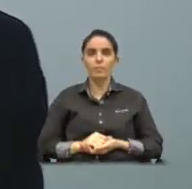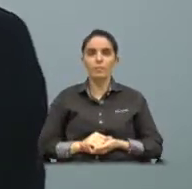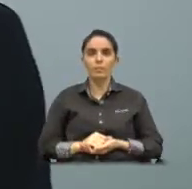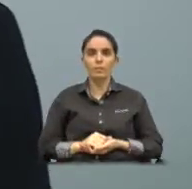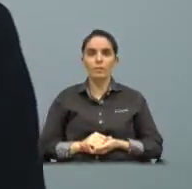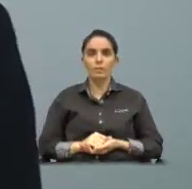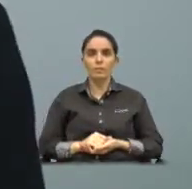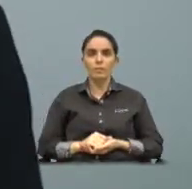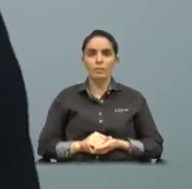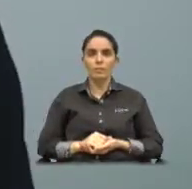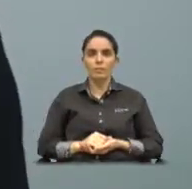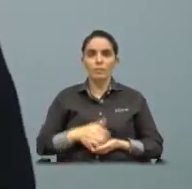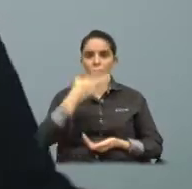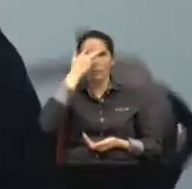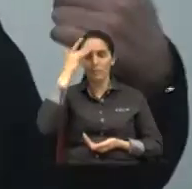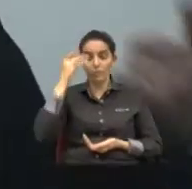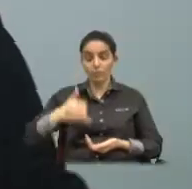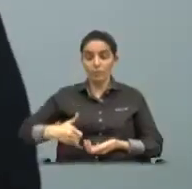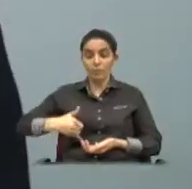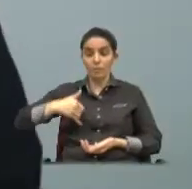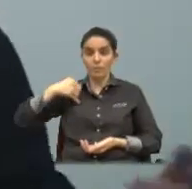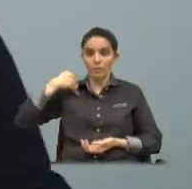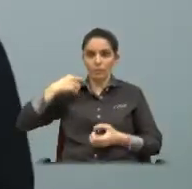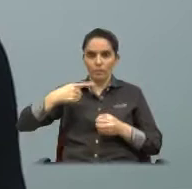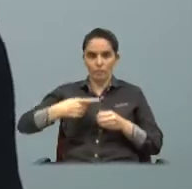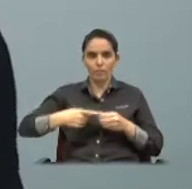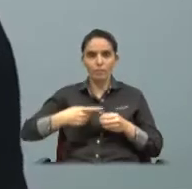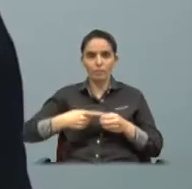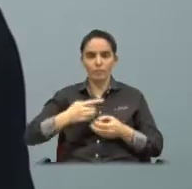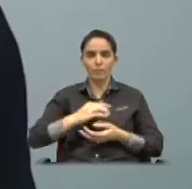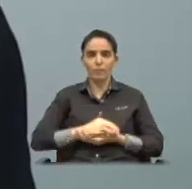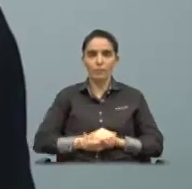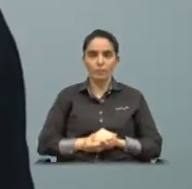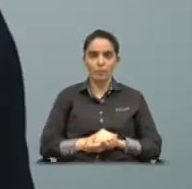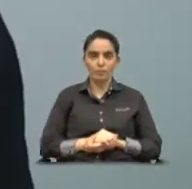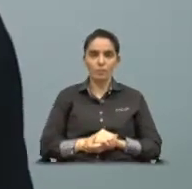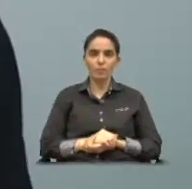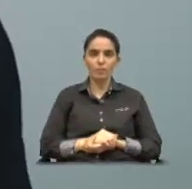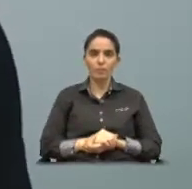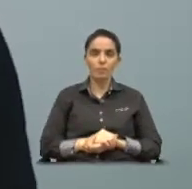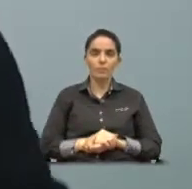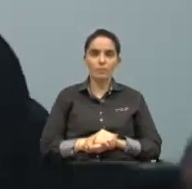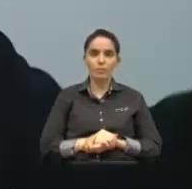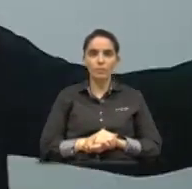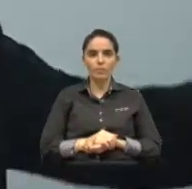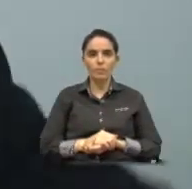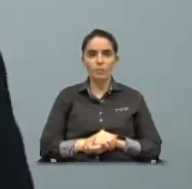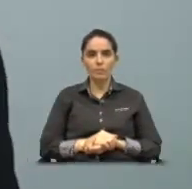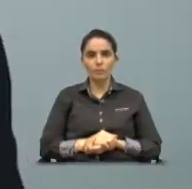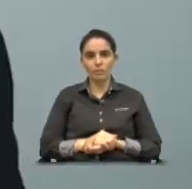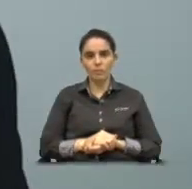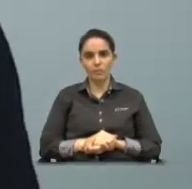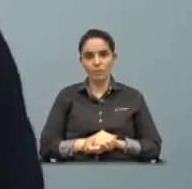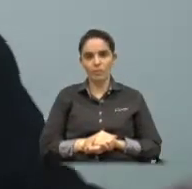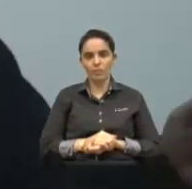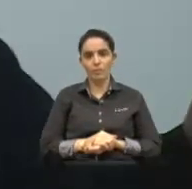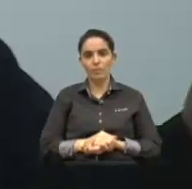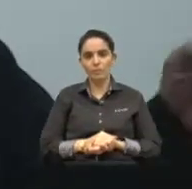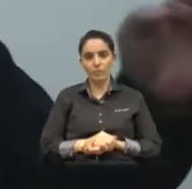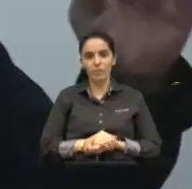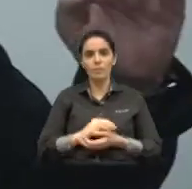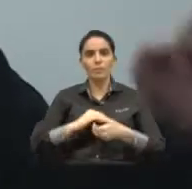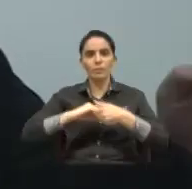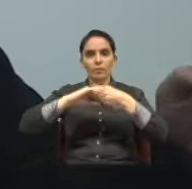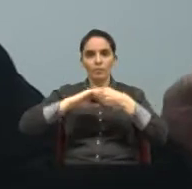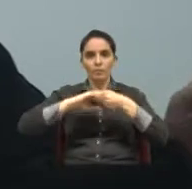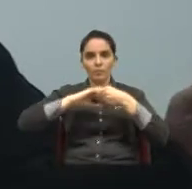da nossa terra, da nossa cidade, e querer fazer o bem para a nossa terra. E, às vezes, até a vida deram por isso. Parabéns,